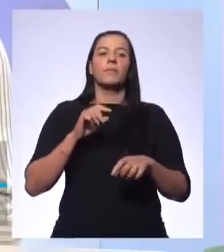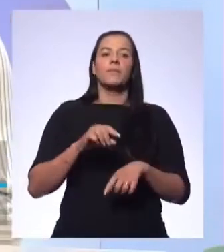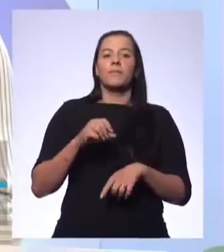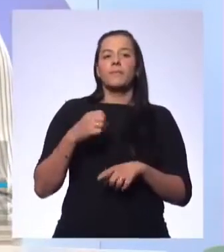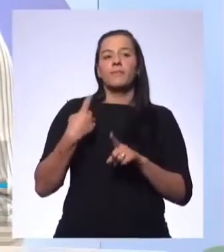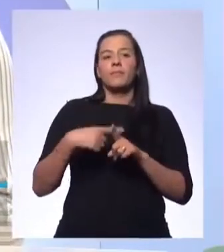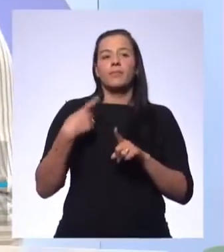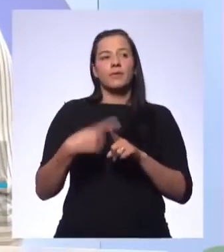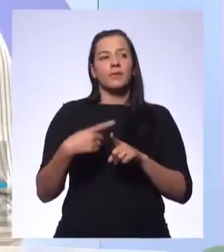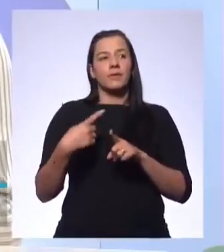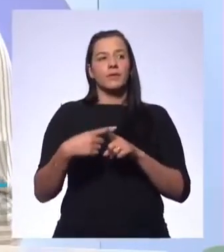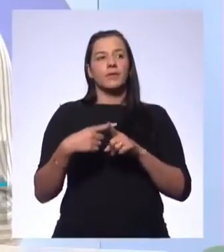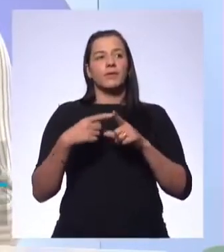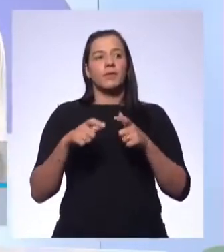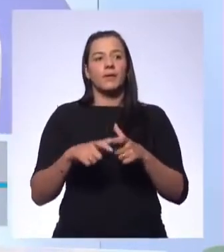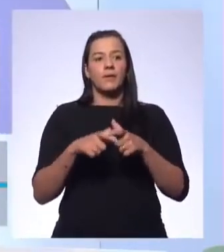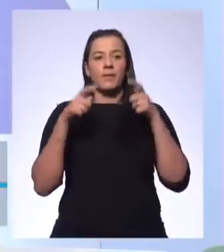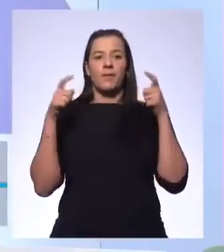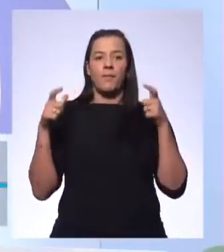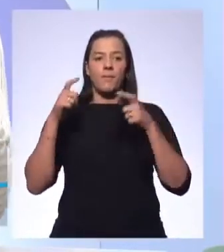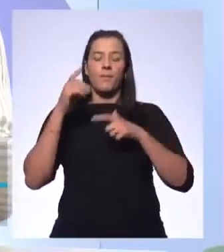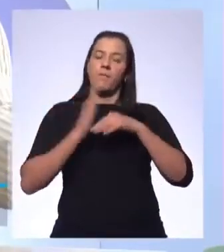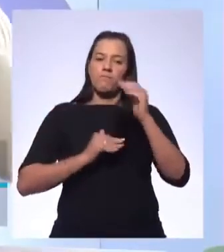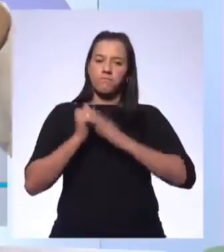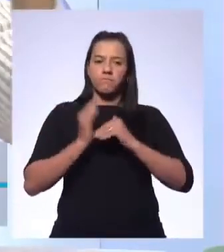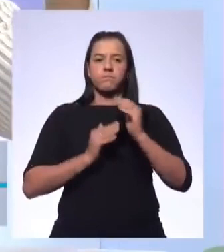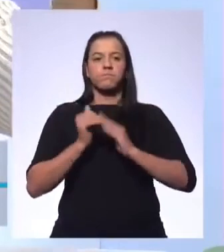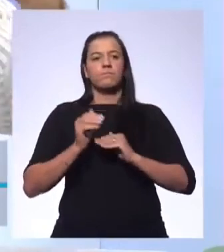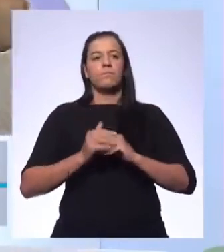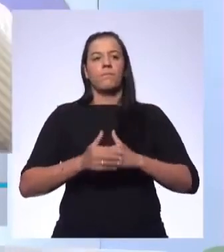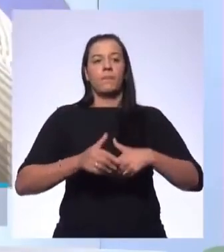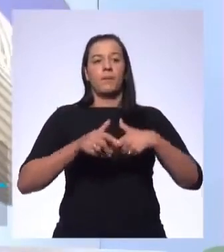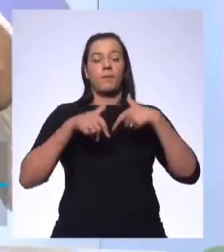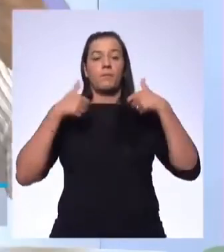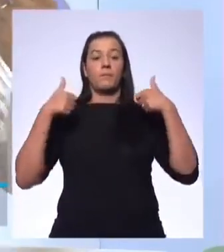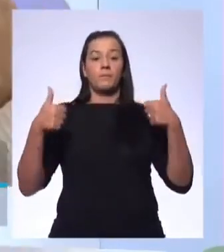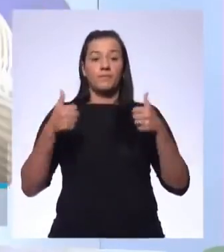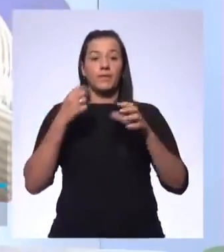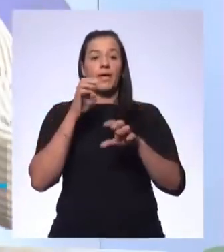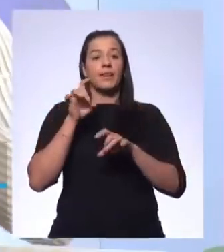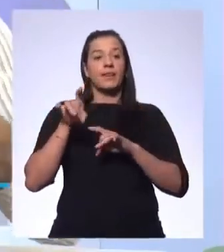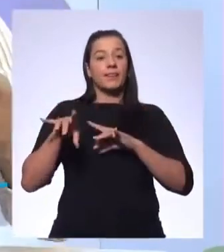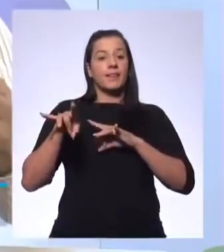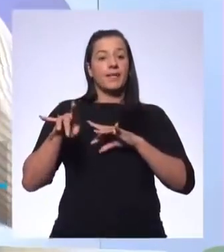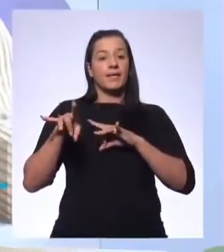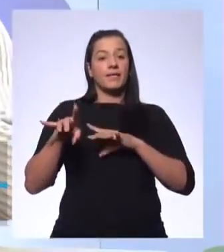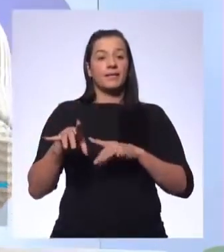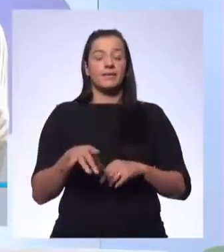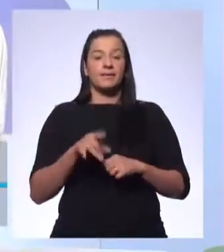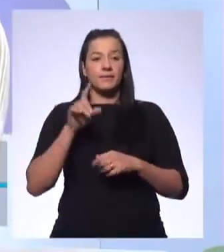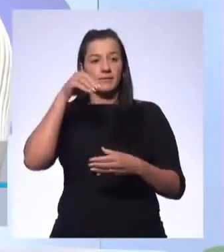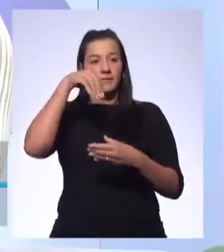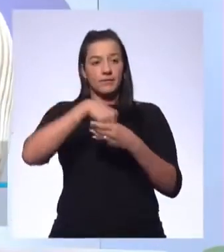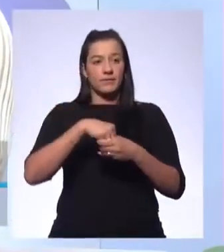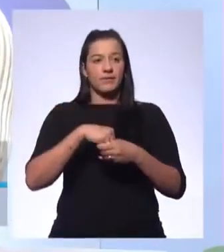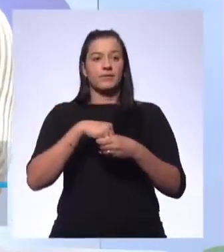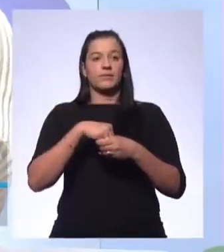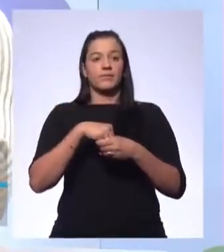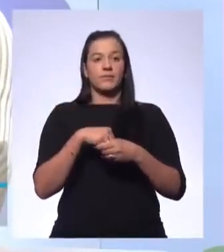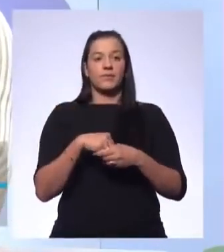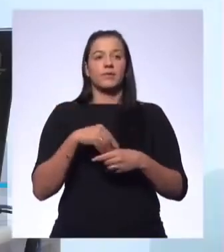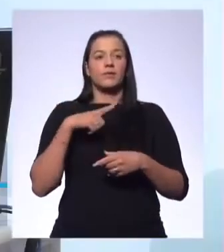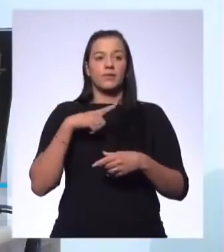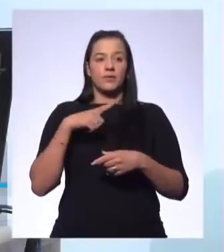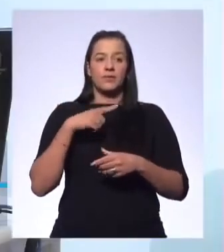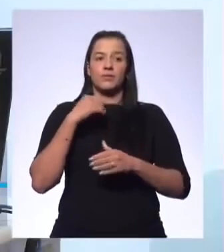saiu da capacidade operacional e está abrangendo aí a técnica da operação têxtil dentro do setor. Isso